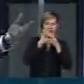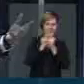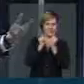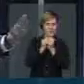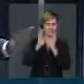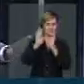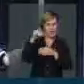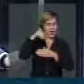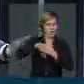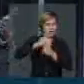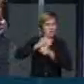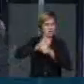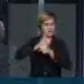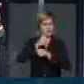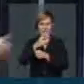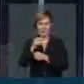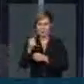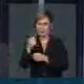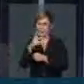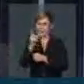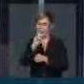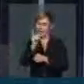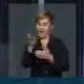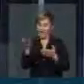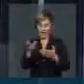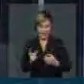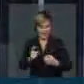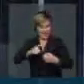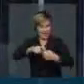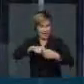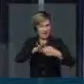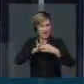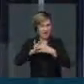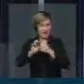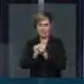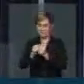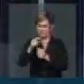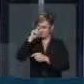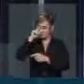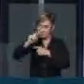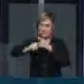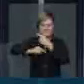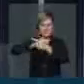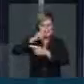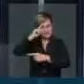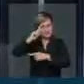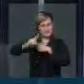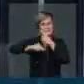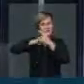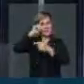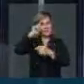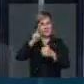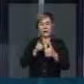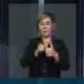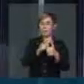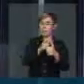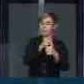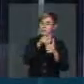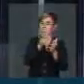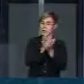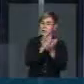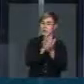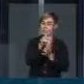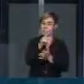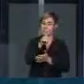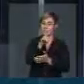eleição em 2014. Essa aliança é construída no dia a dia. O PDT foi o primeiro partido a declarar apoio à